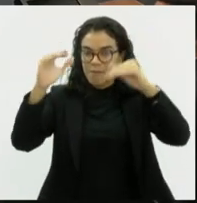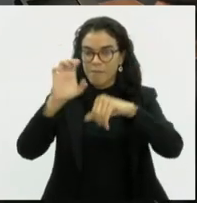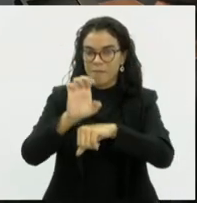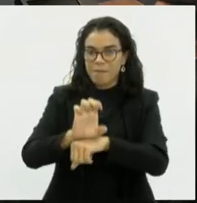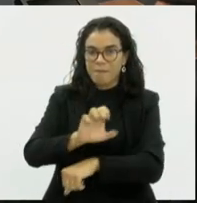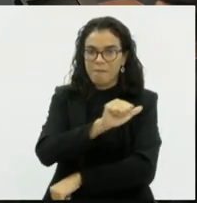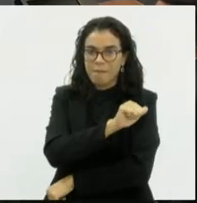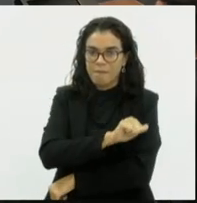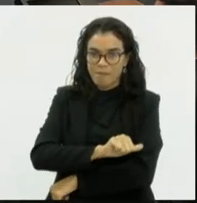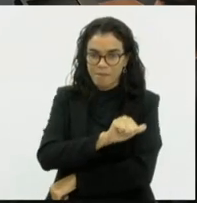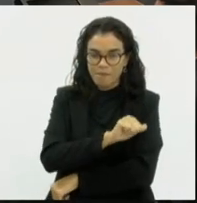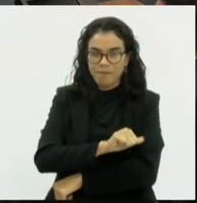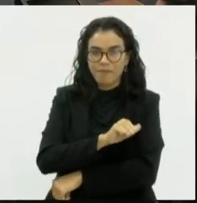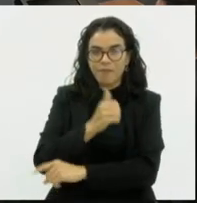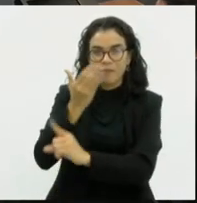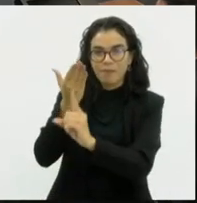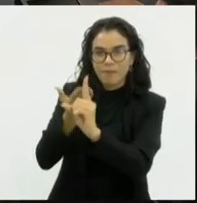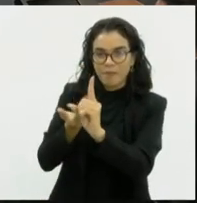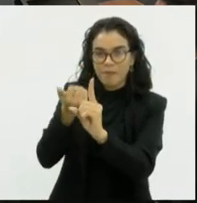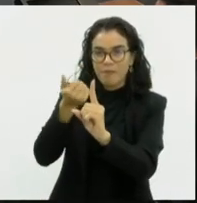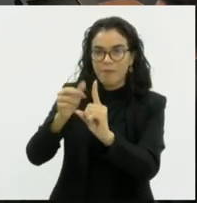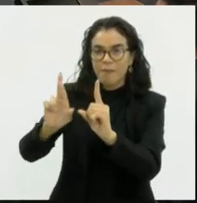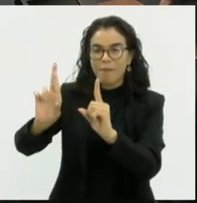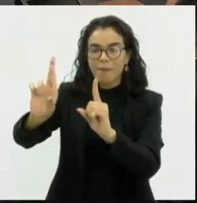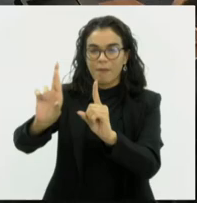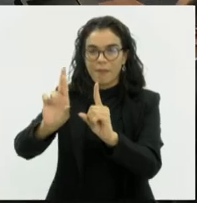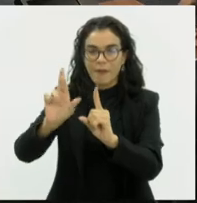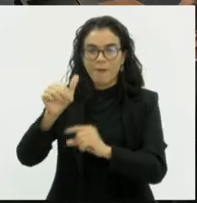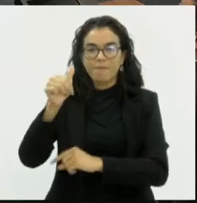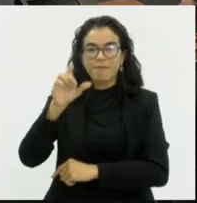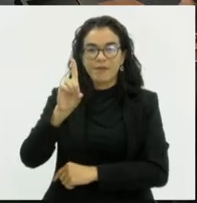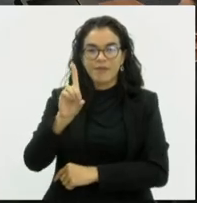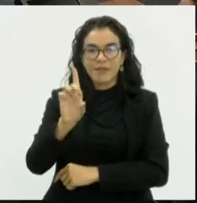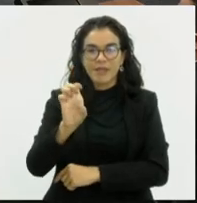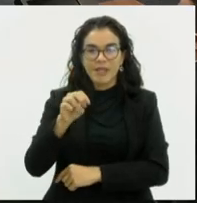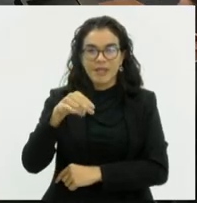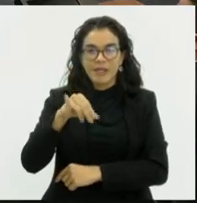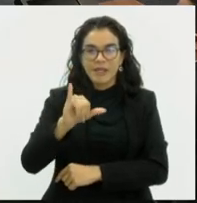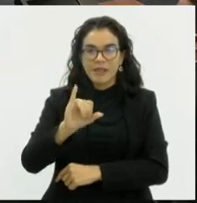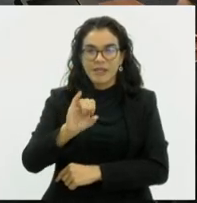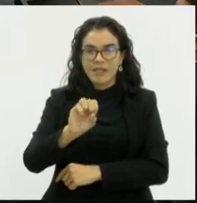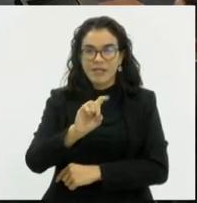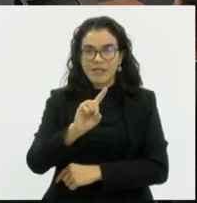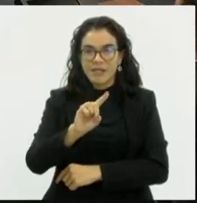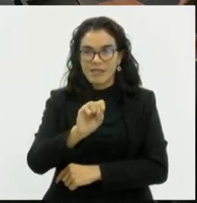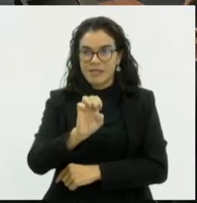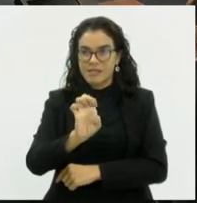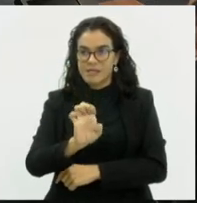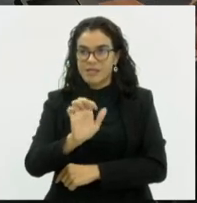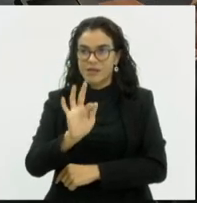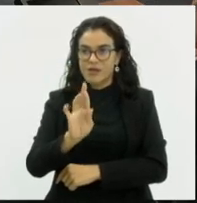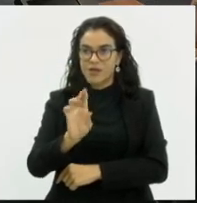do Rio de Janeiro a senhora Denise Fonseca de Jesus Aragão.